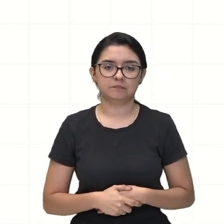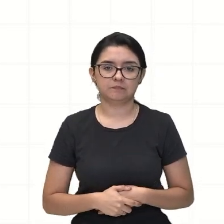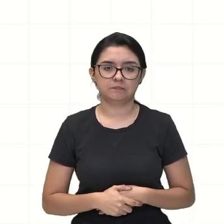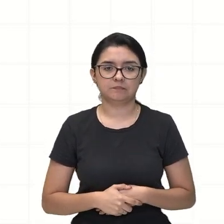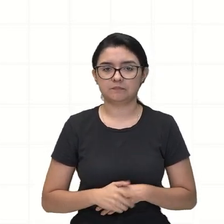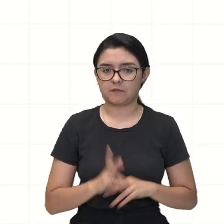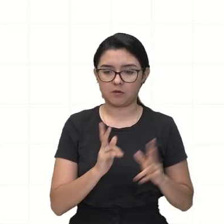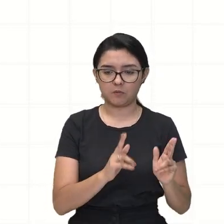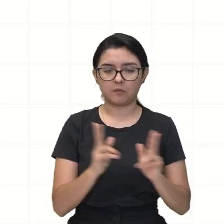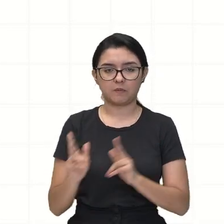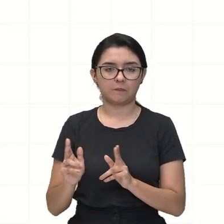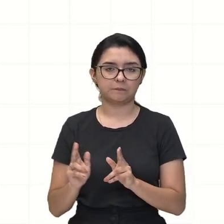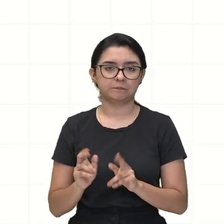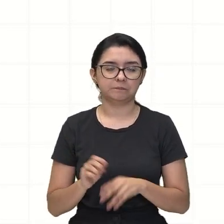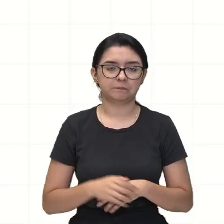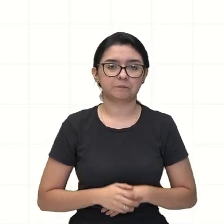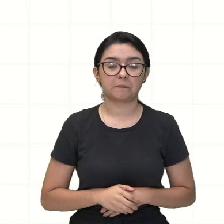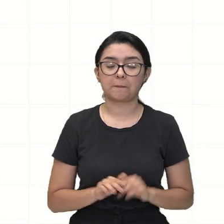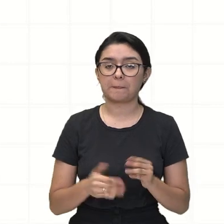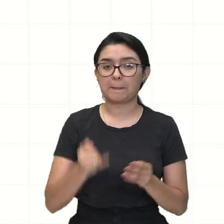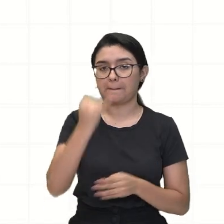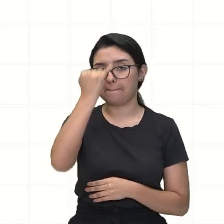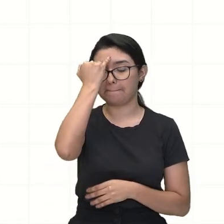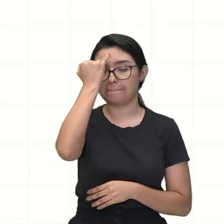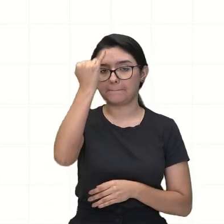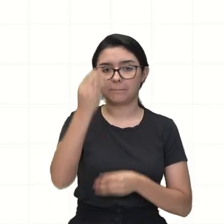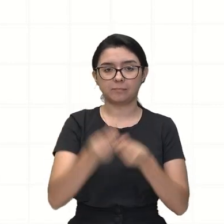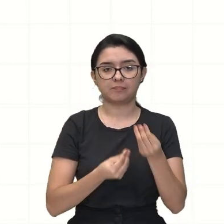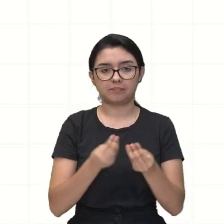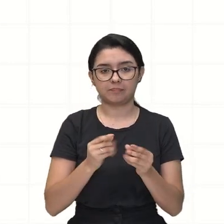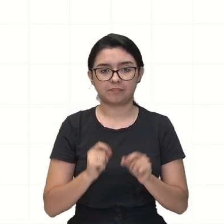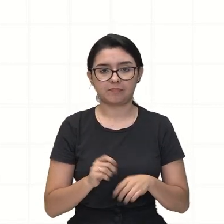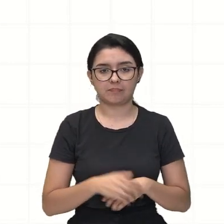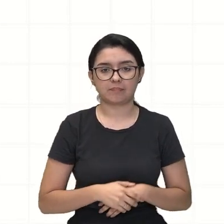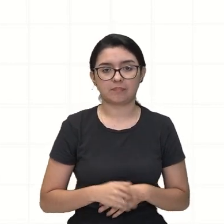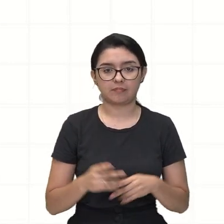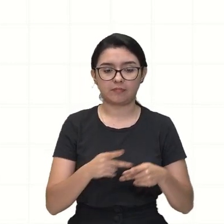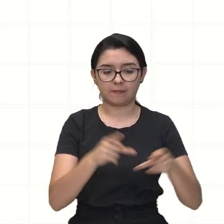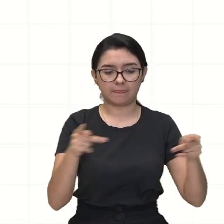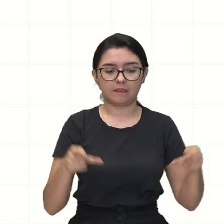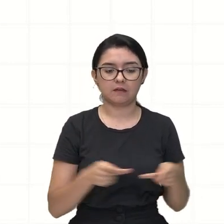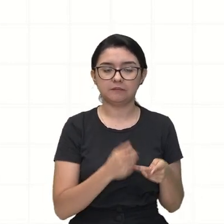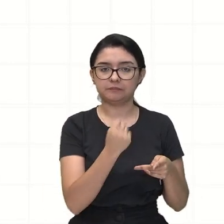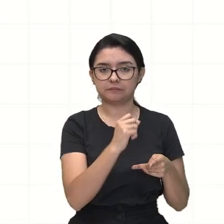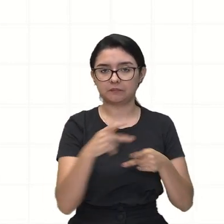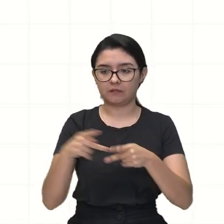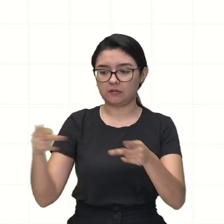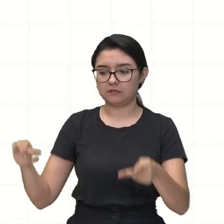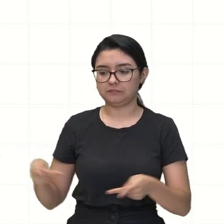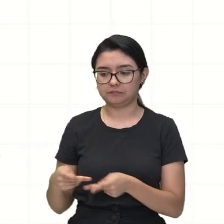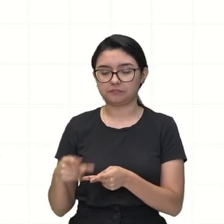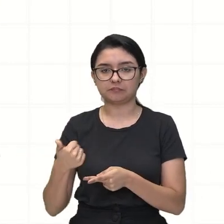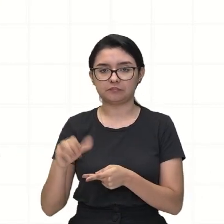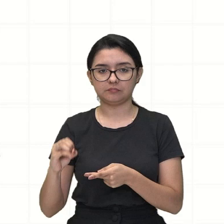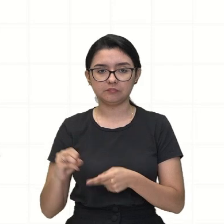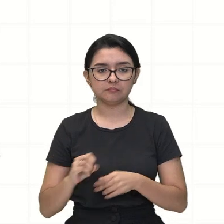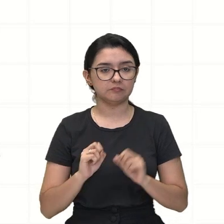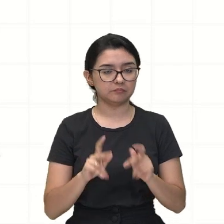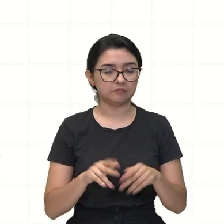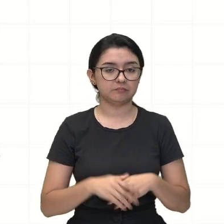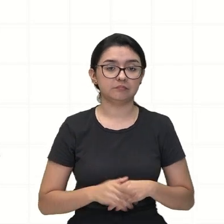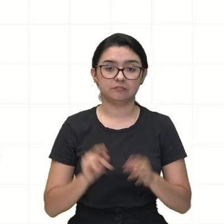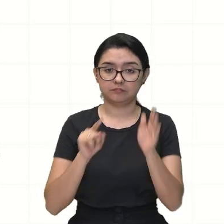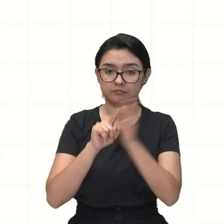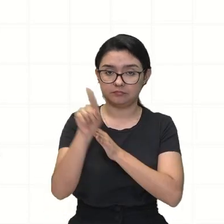divisão. Então a ideia aqui era que uma tivesse dividida com 8 partes e a outra com 10. Pois bem, a questão